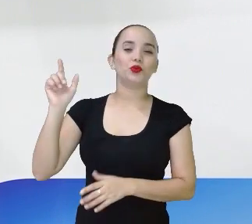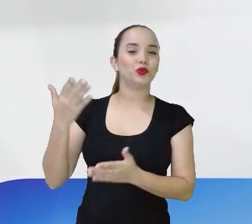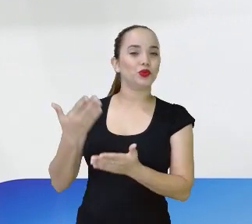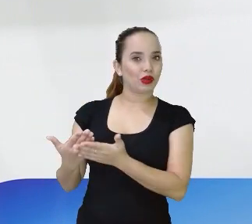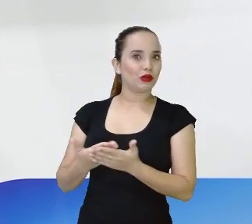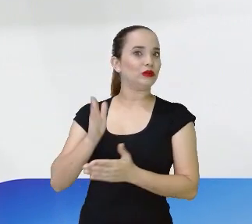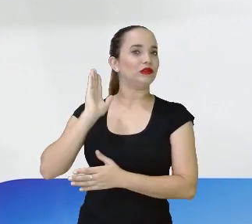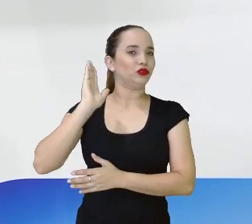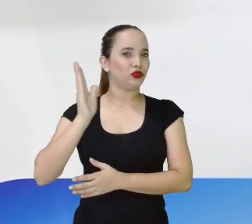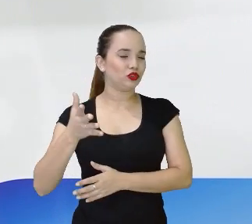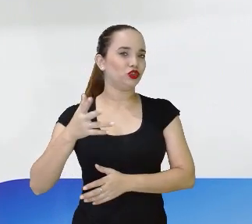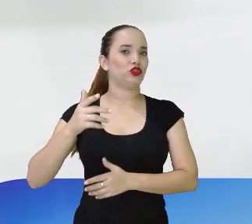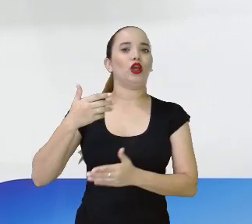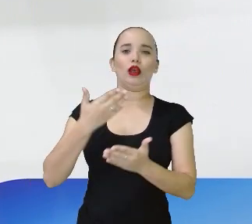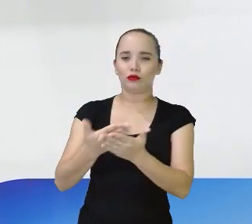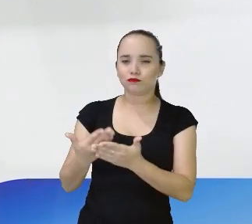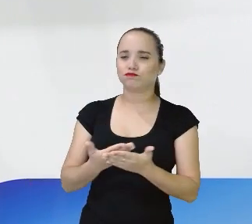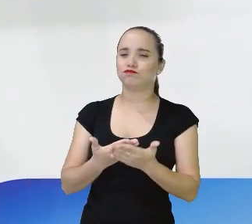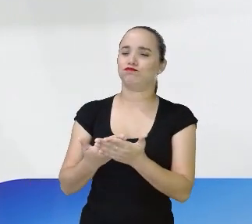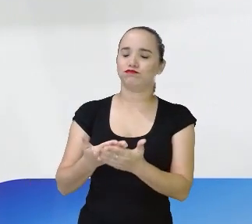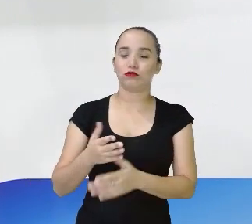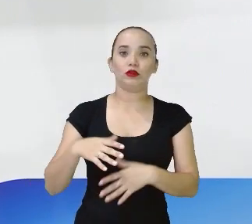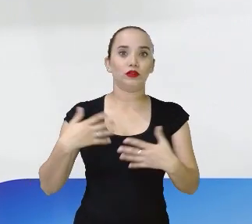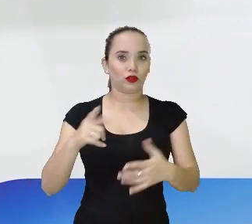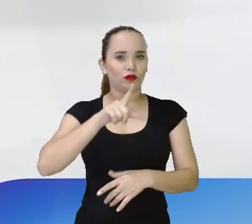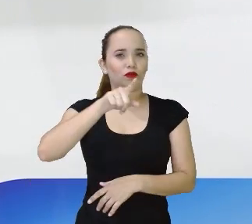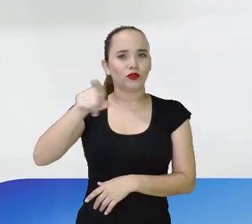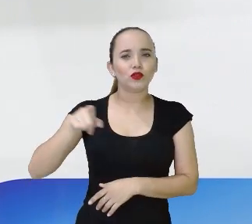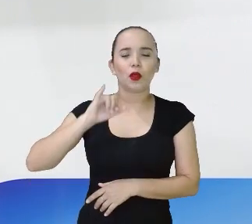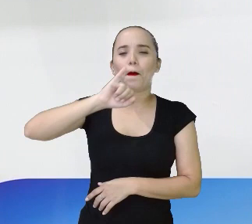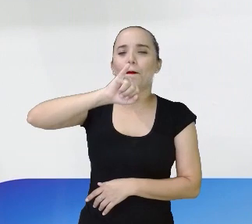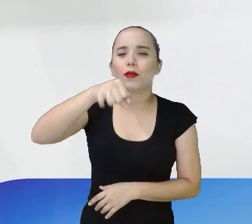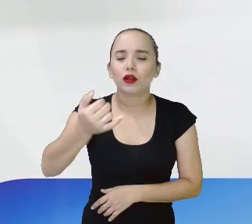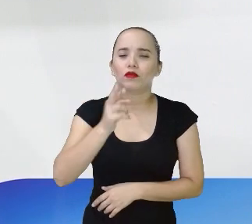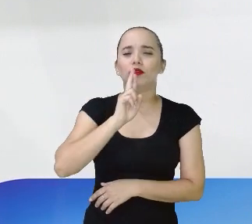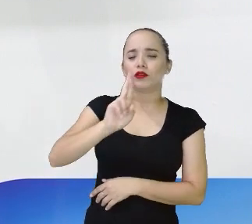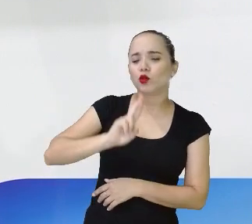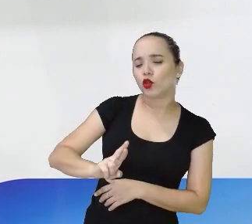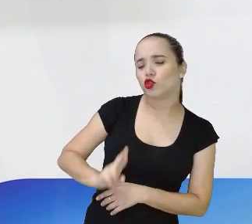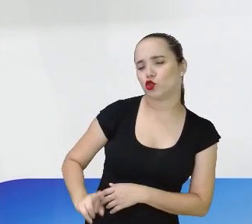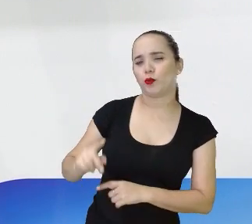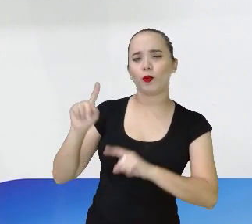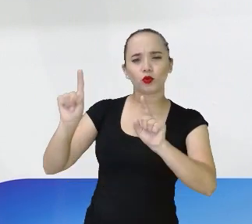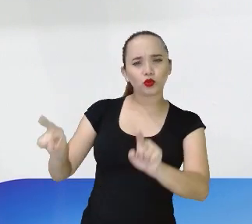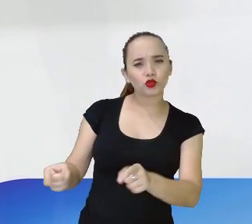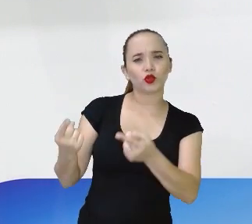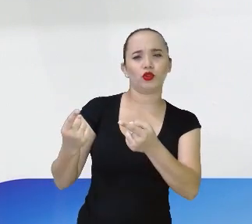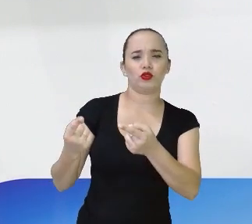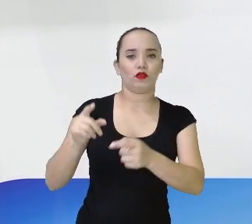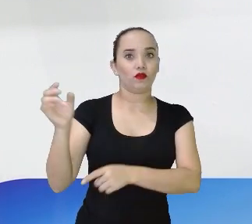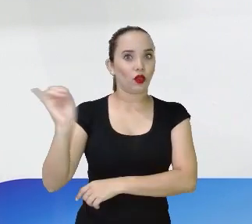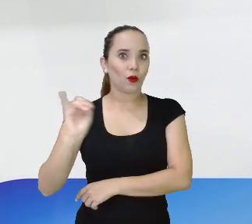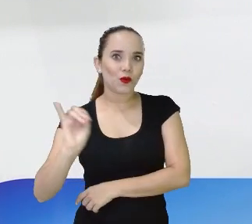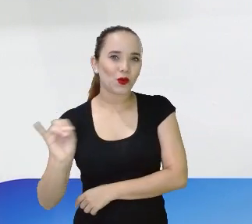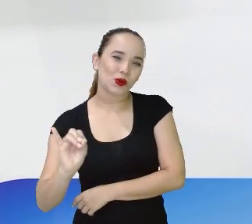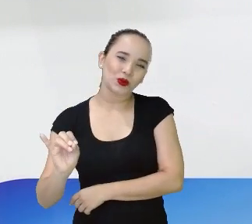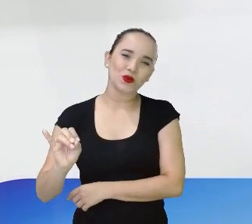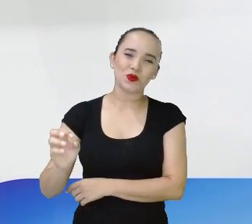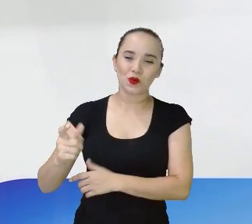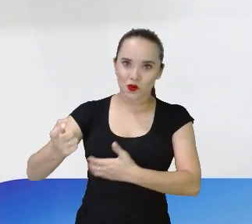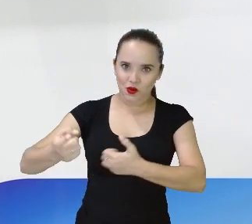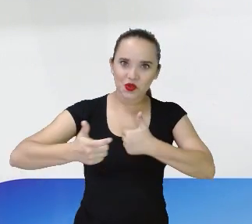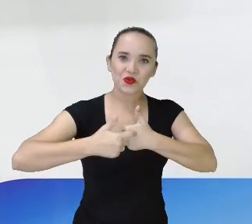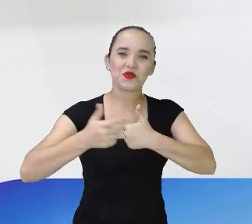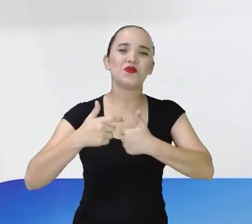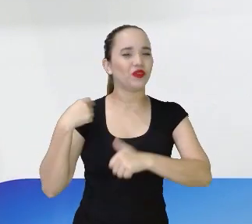isso? E vocês aproveitam, já sabem o que fazer, responde lá também os desafios, aproveita, dá um oi e dá aquele like que a